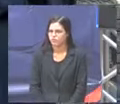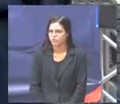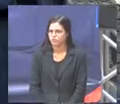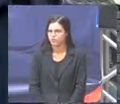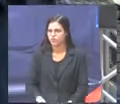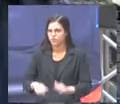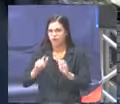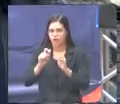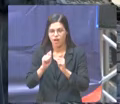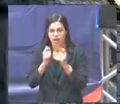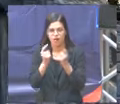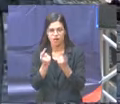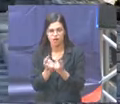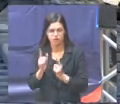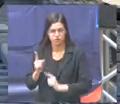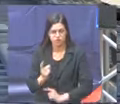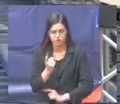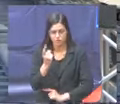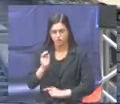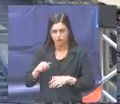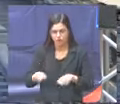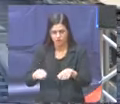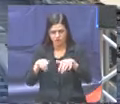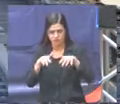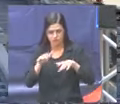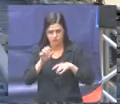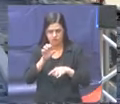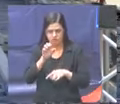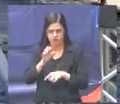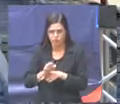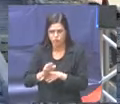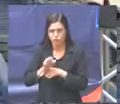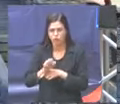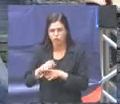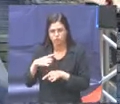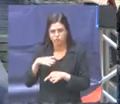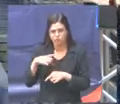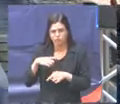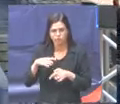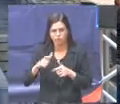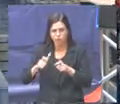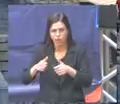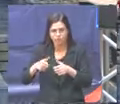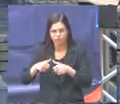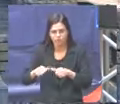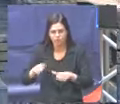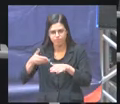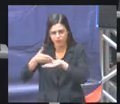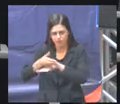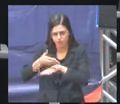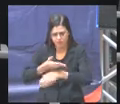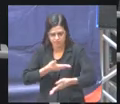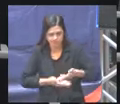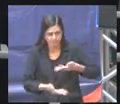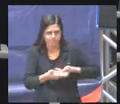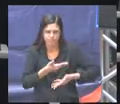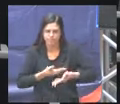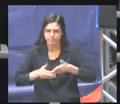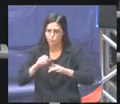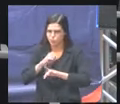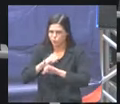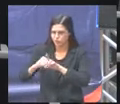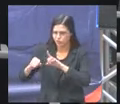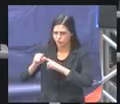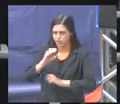A Alerge é a única Assembleia Estadual que preside um espaço permanente de participação e colaboração entre